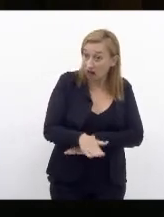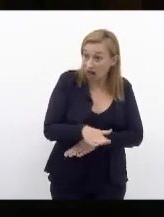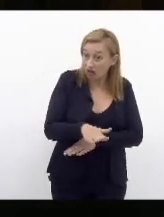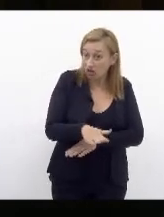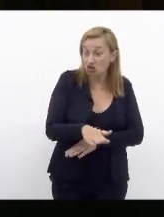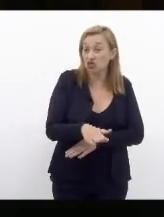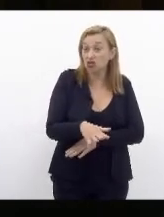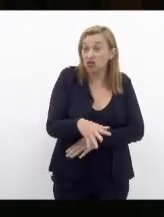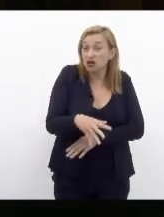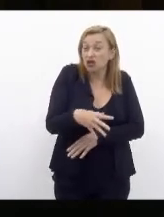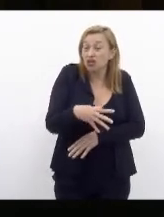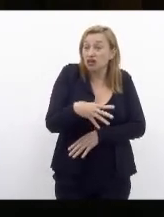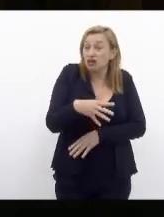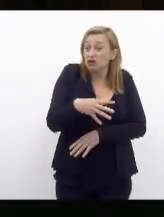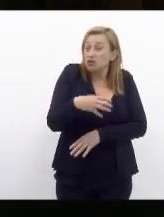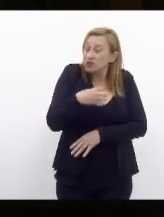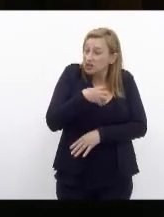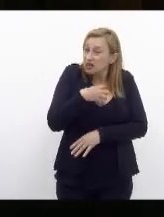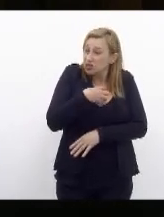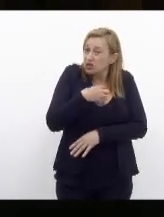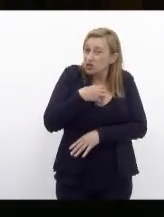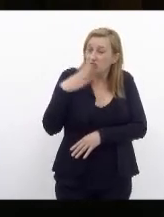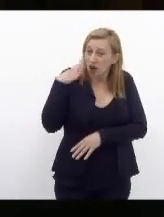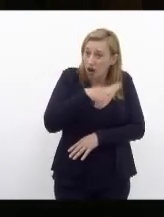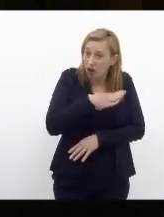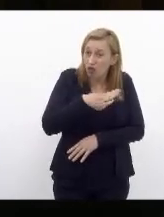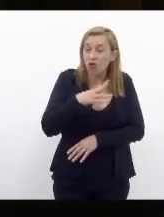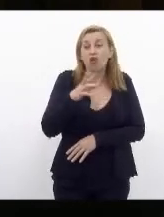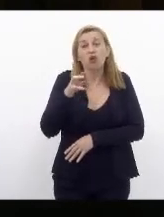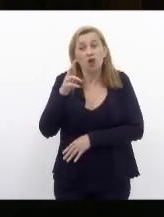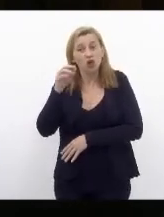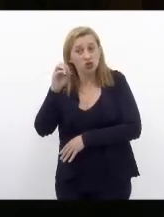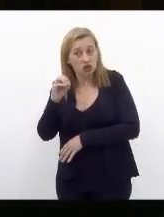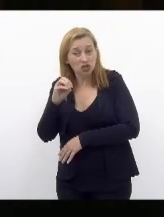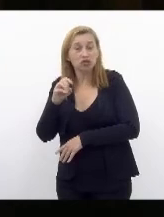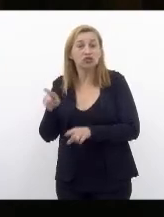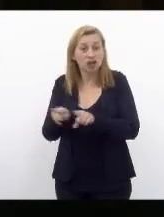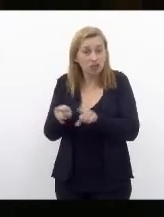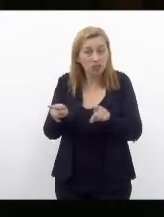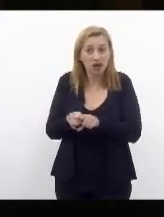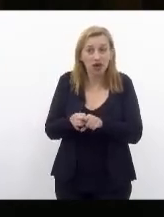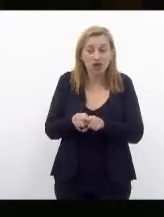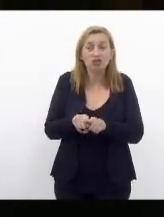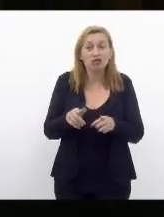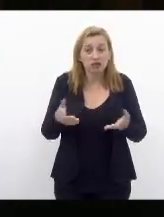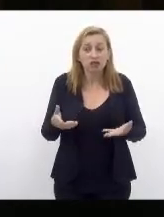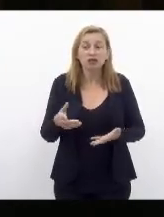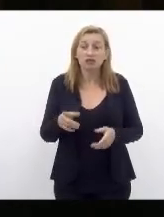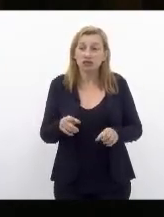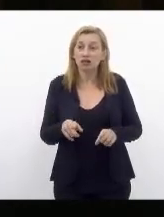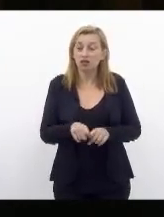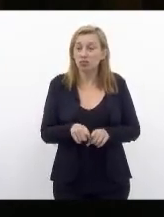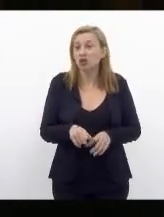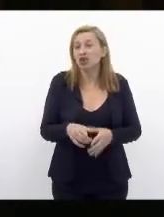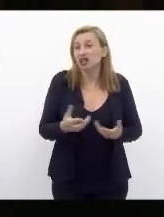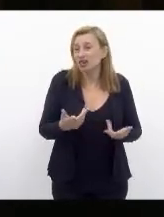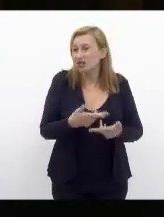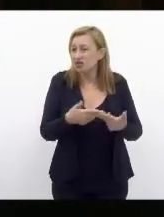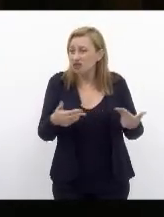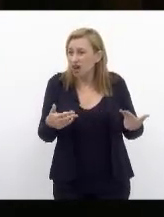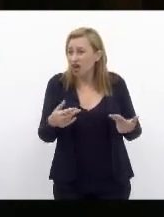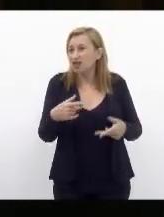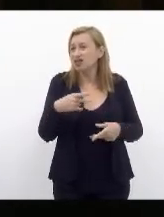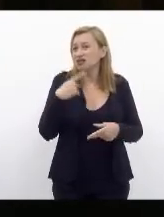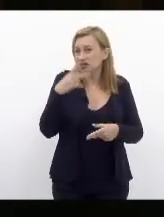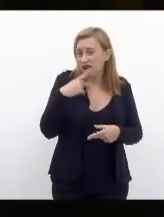plenário, como o deputado Rodrigo Bacelar foi vítima de algo que vem ganhando proporção, de considerações